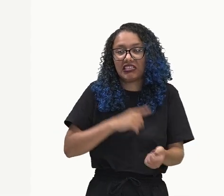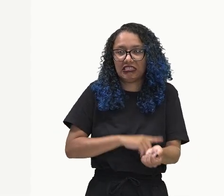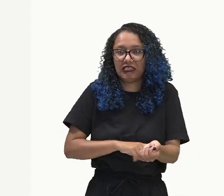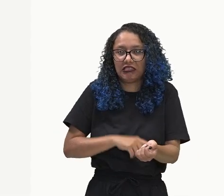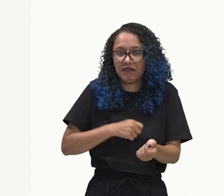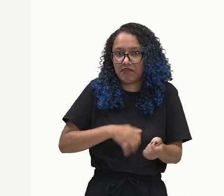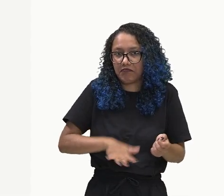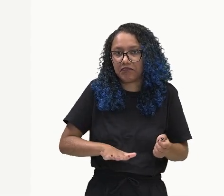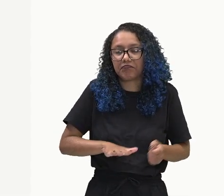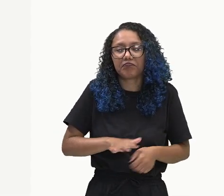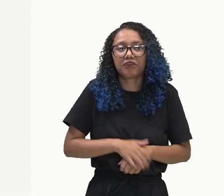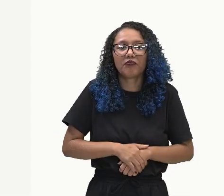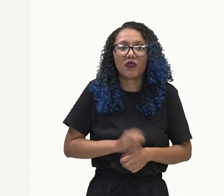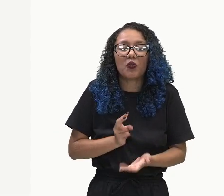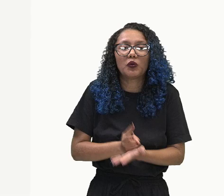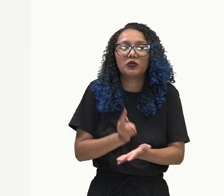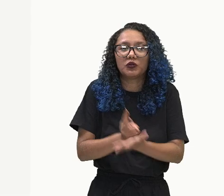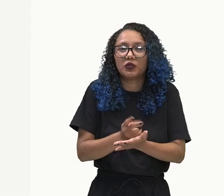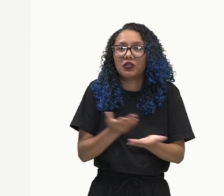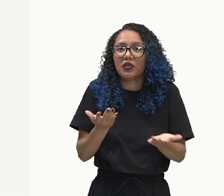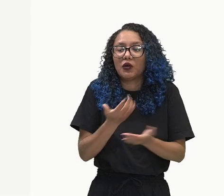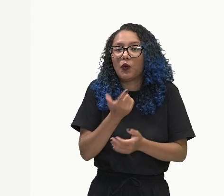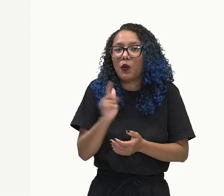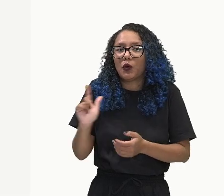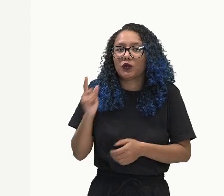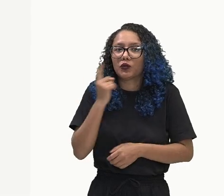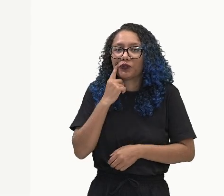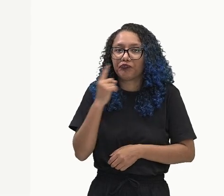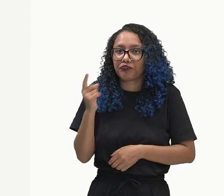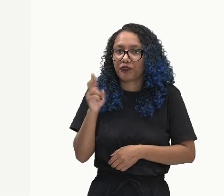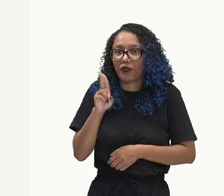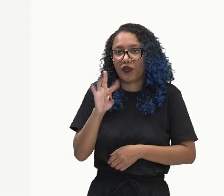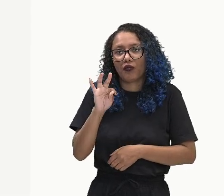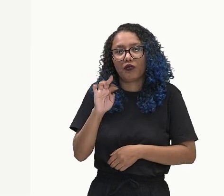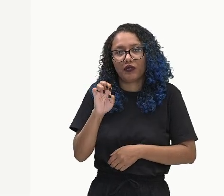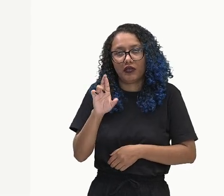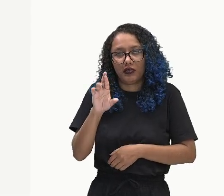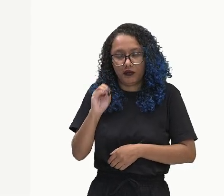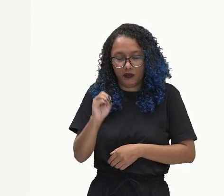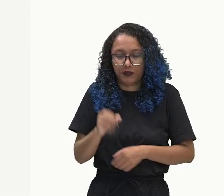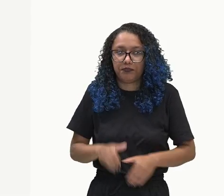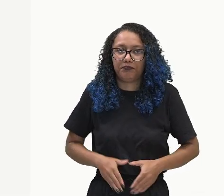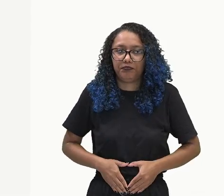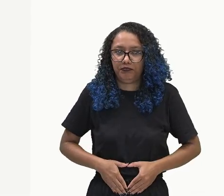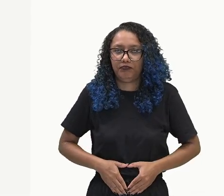sexuais femininos, nós temos aí o útero,